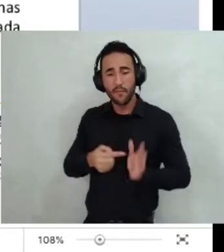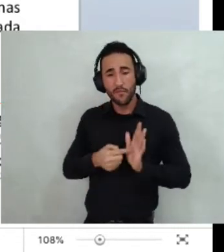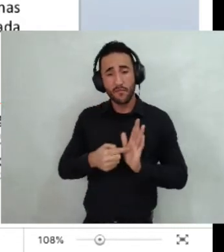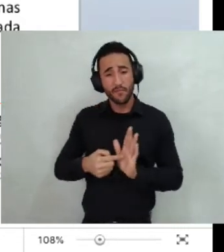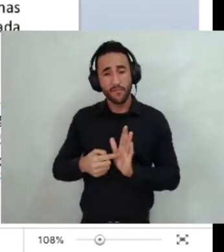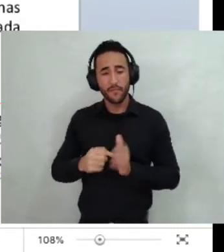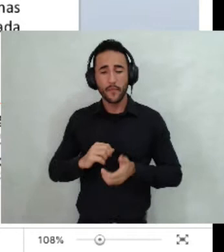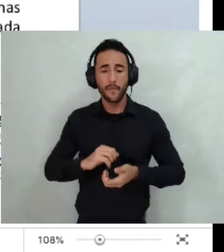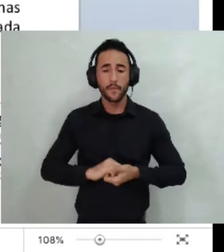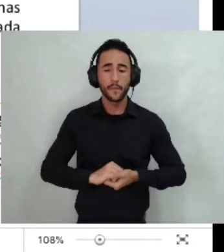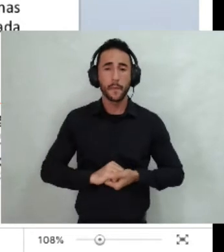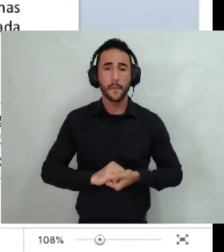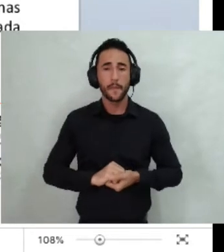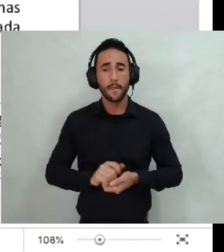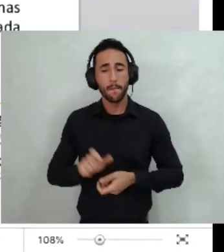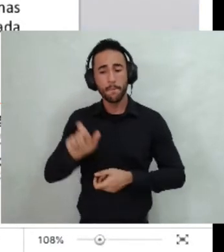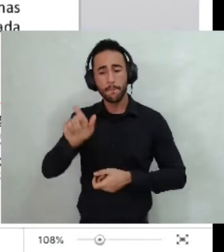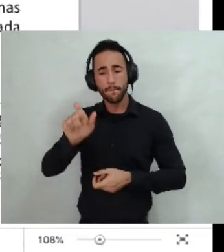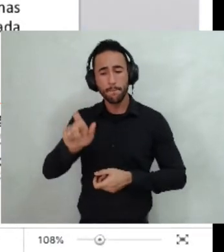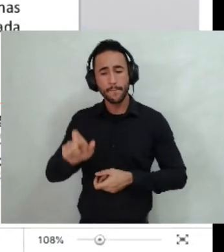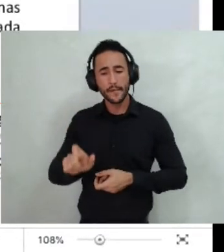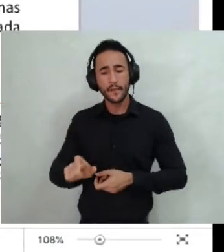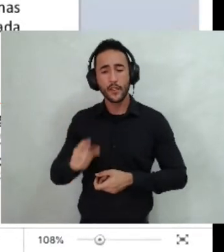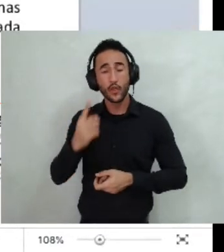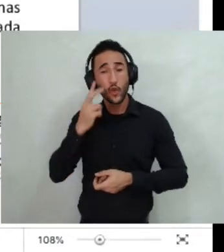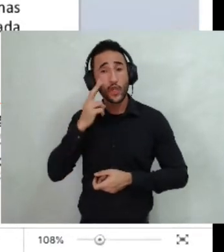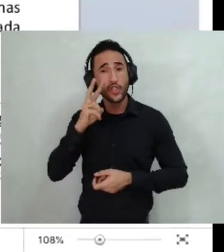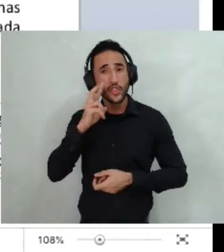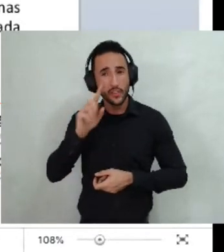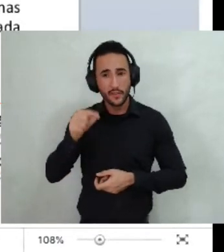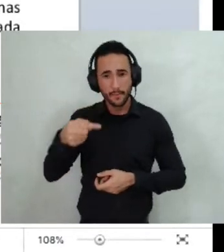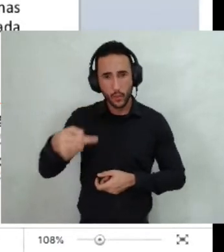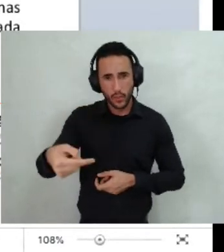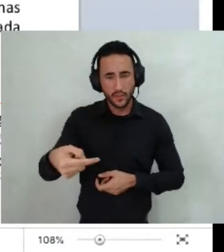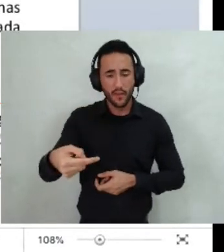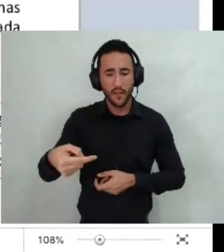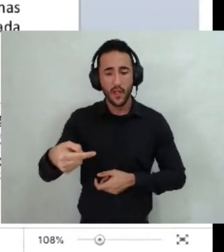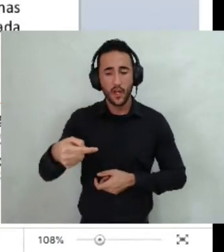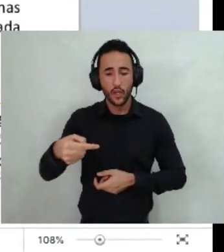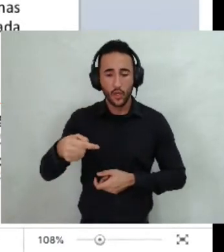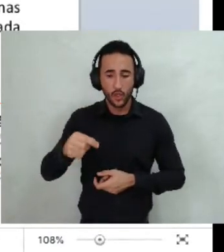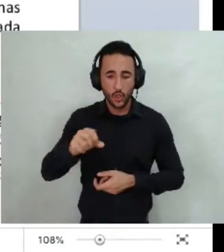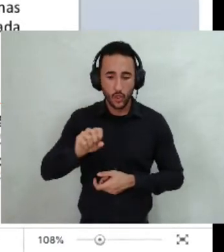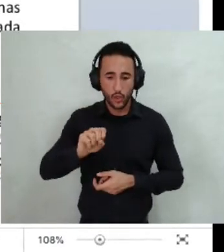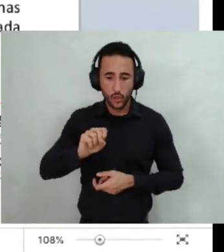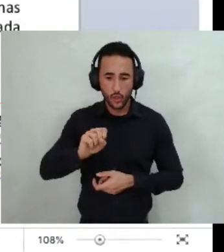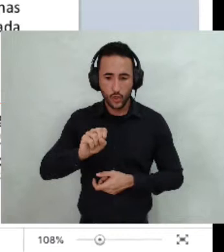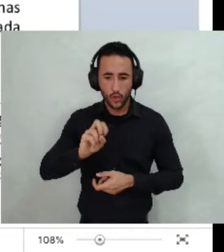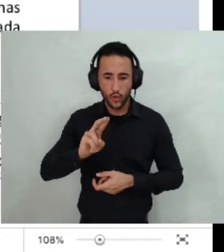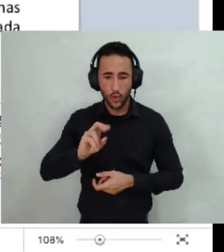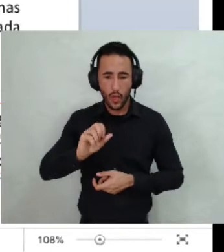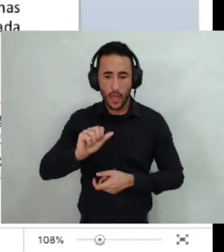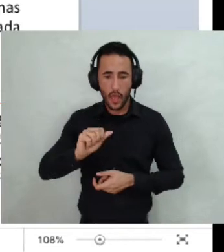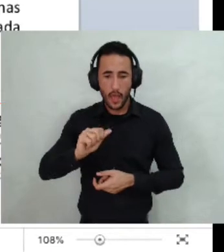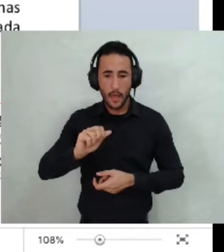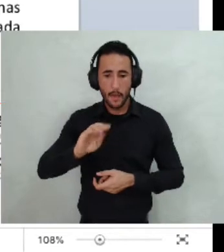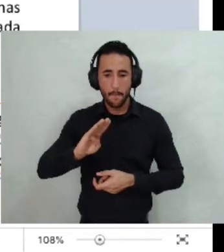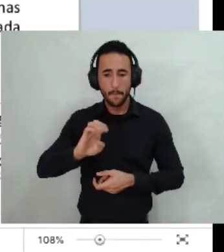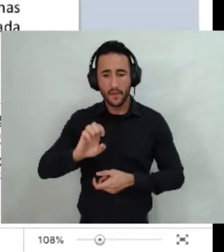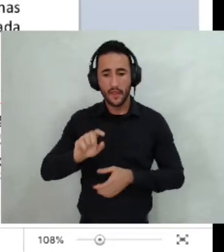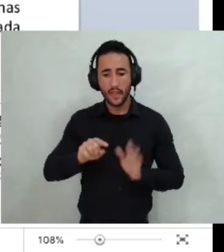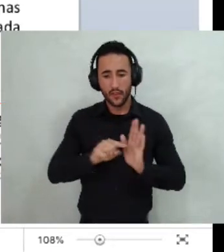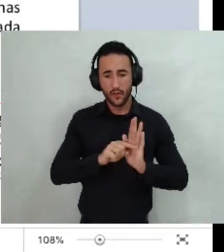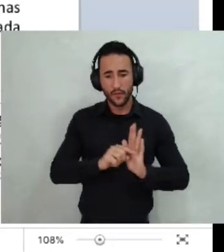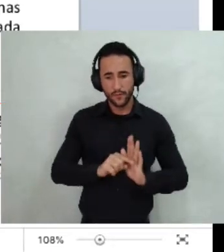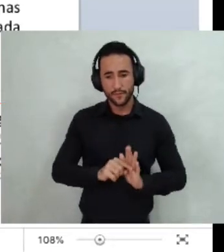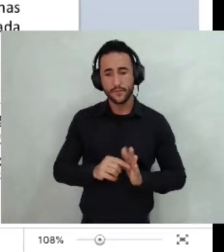nesse paciente aqui, 2 dias depois, né, do SUAB negativo, nas fezes também positivo. Então, mostrando, a gente